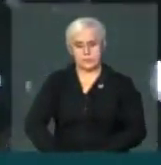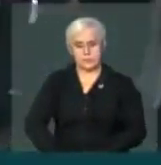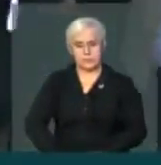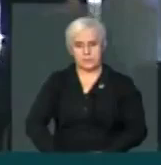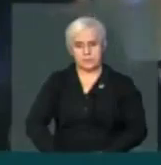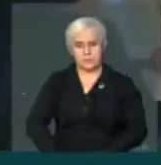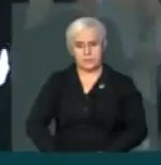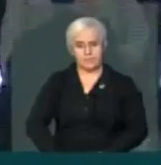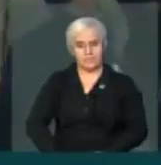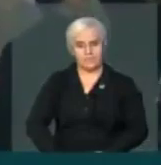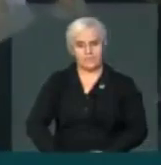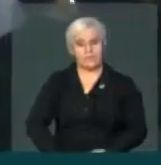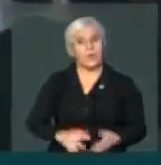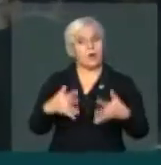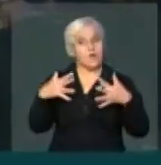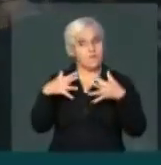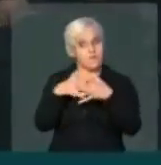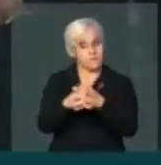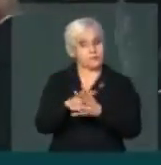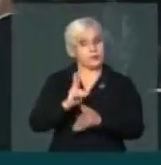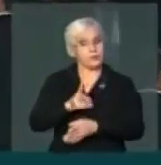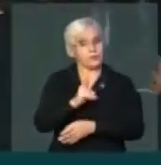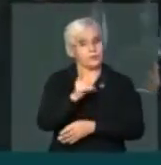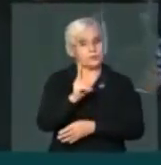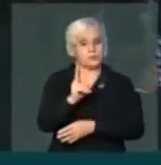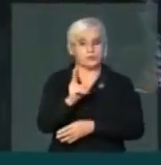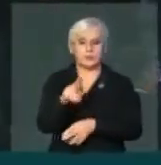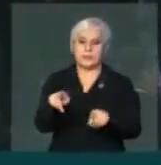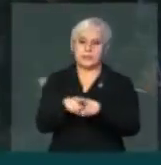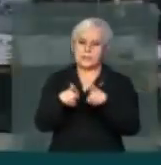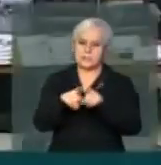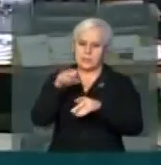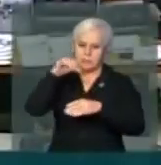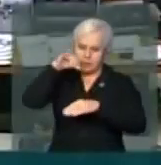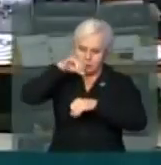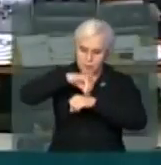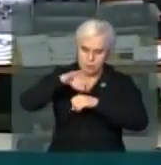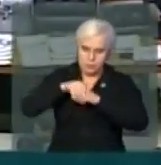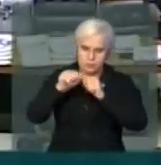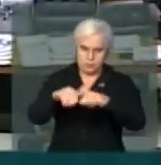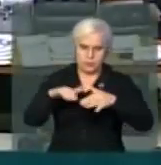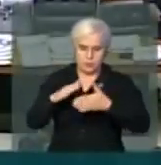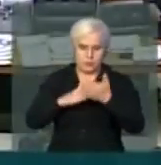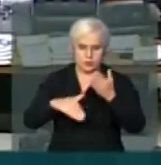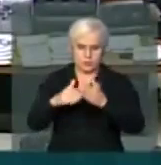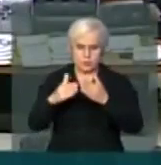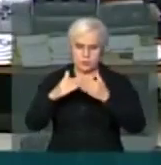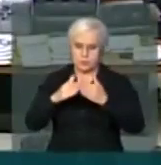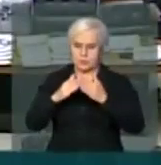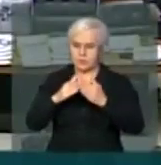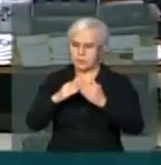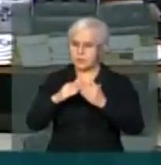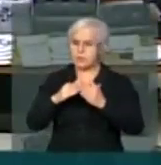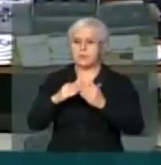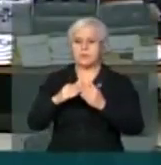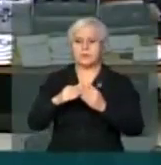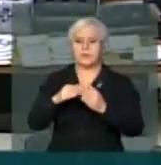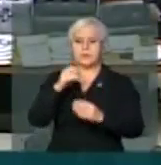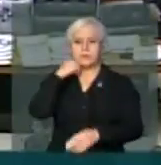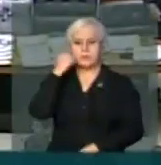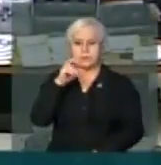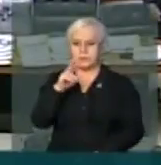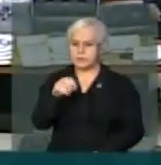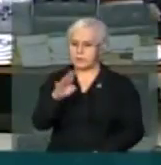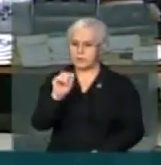A tensão continua muito forte em todos os lugares, inclusive no meio do plenário. Vários deputados estão pedindo para que o senador Renan Calheiros encerre os trabalhos,